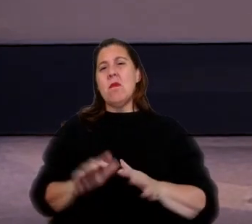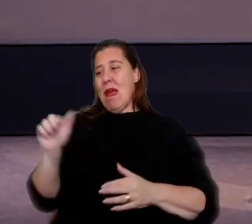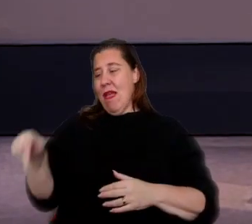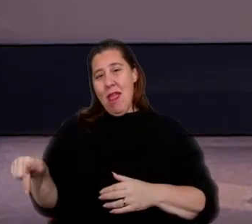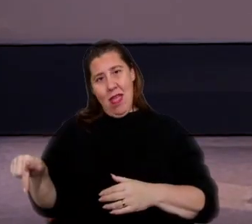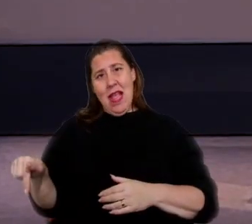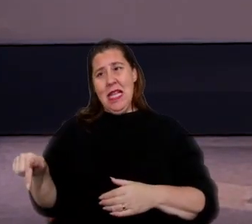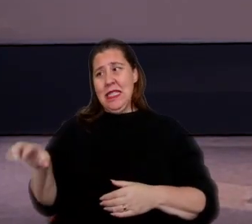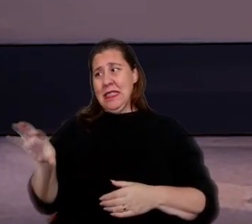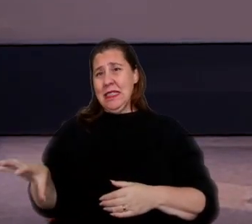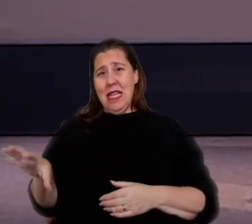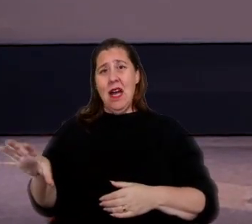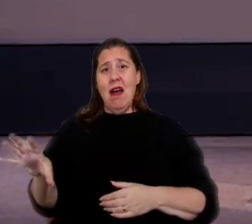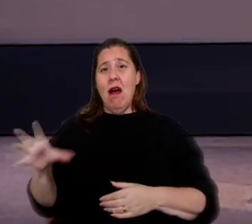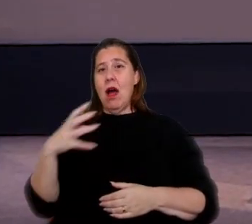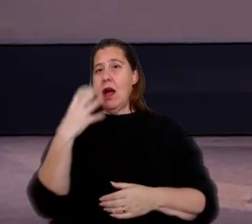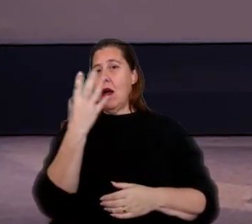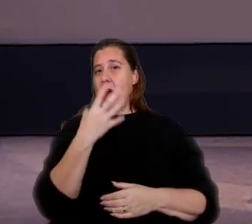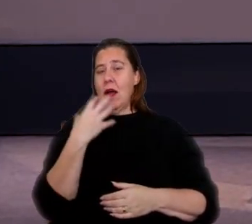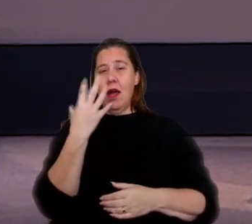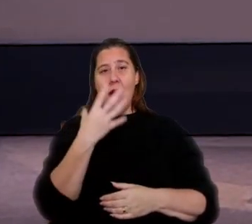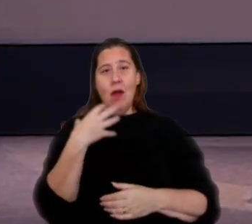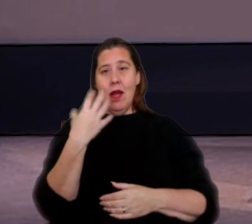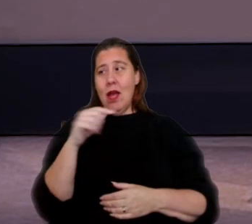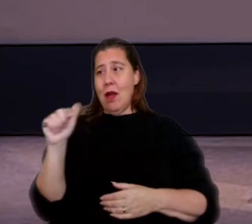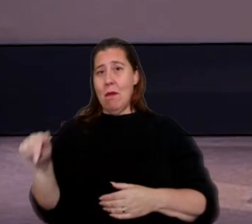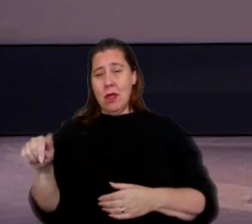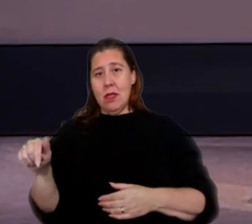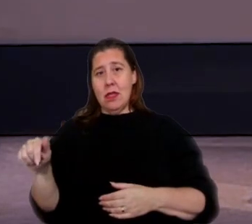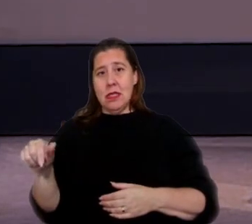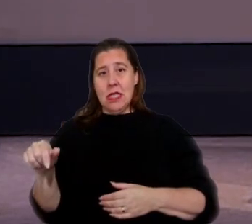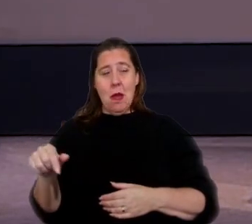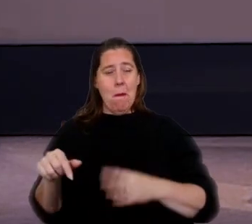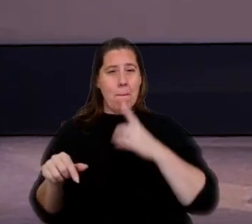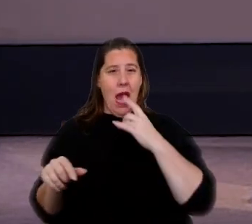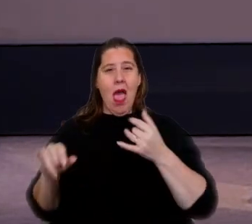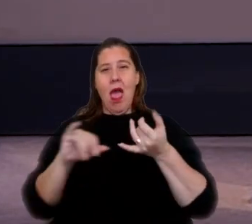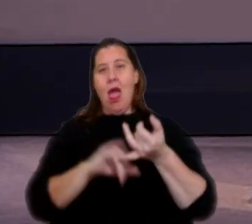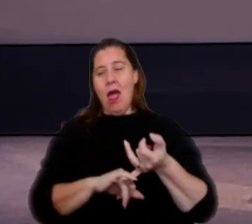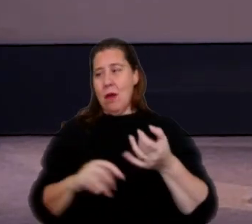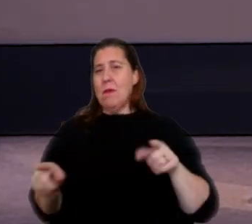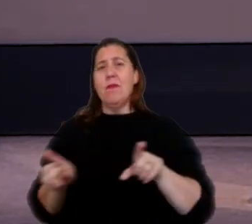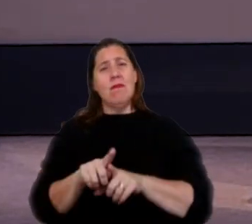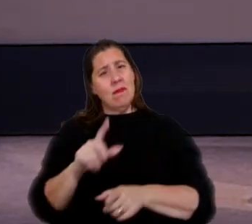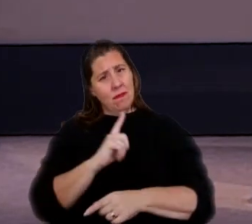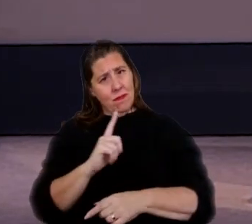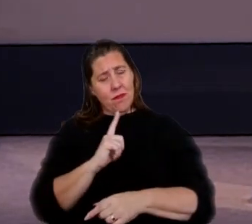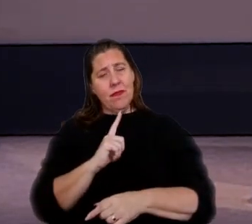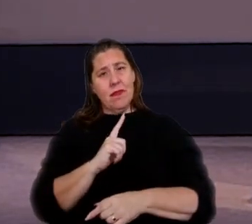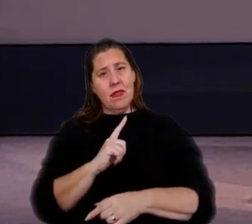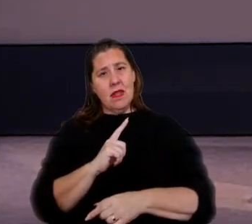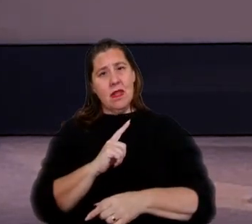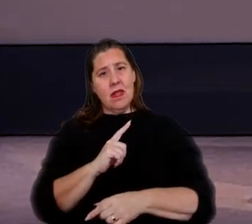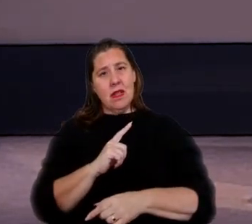Remy. Mas o Remy está numa situação de paixão. Essa paixão entre amantes também